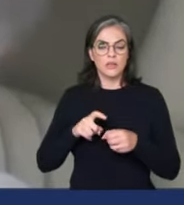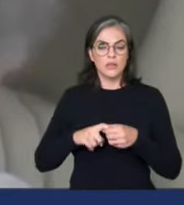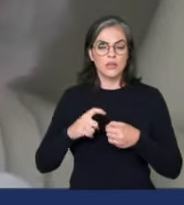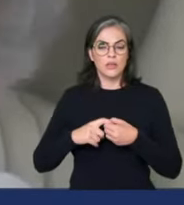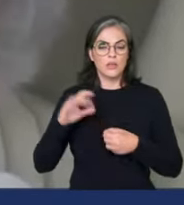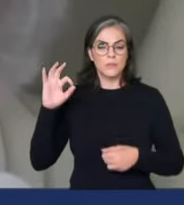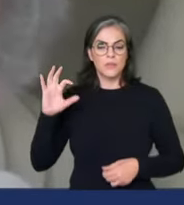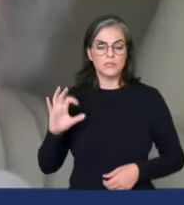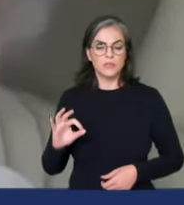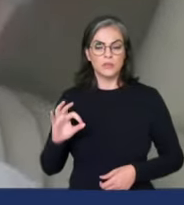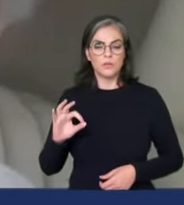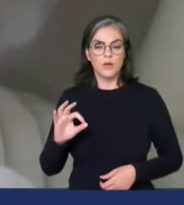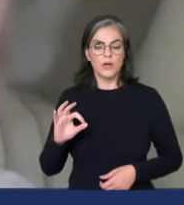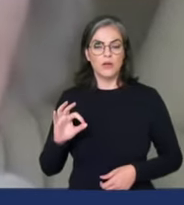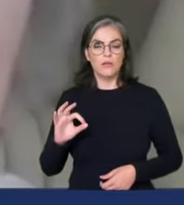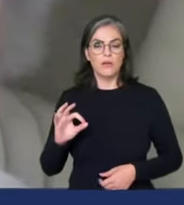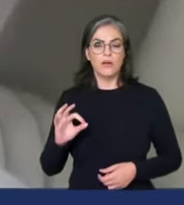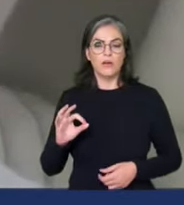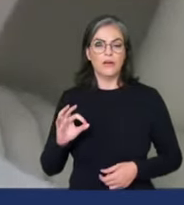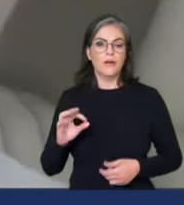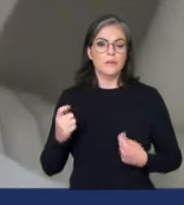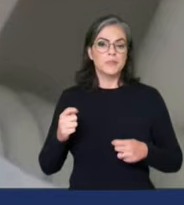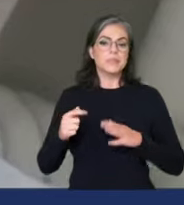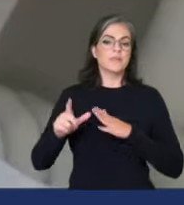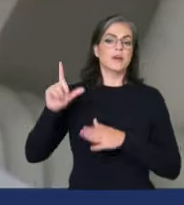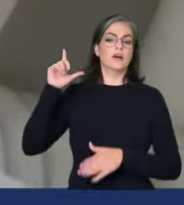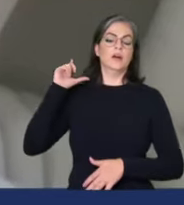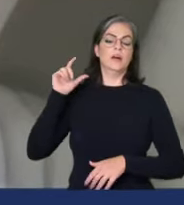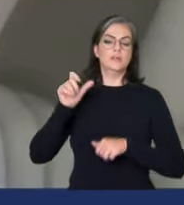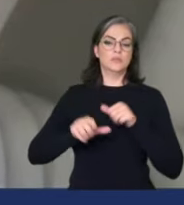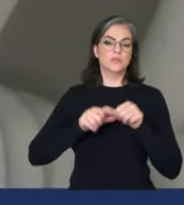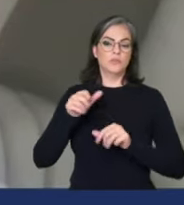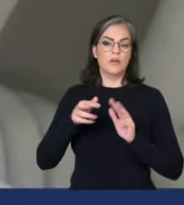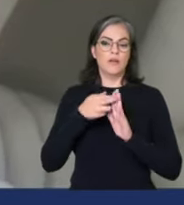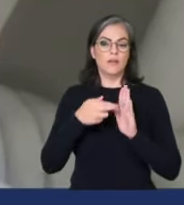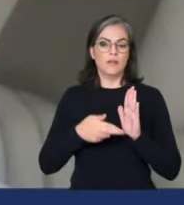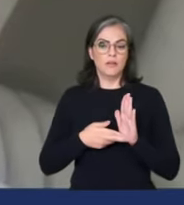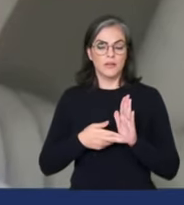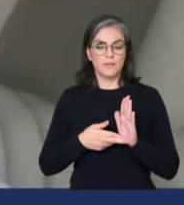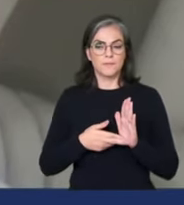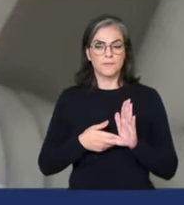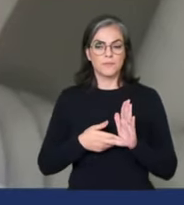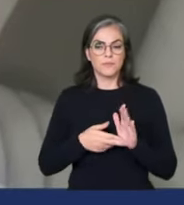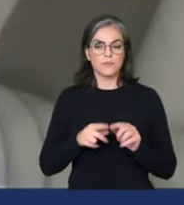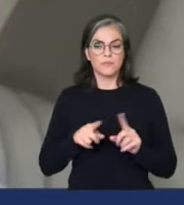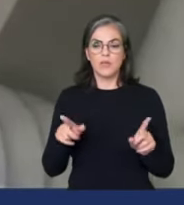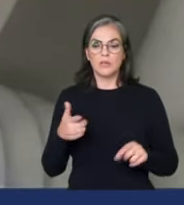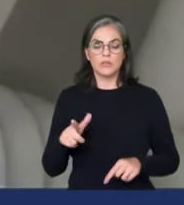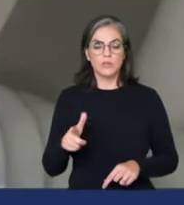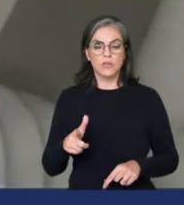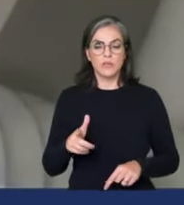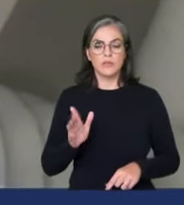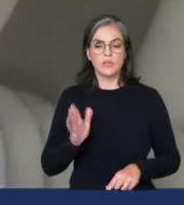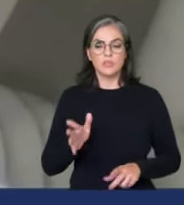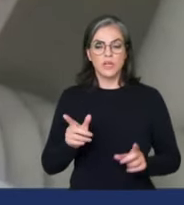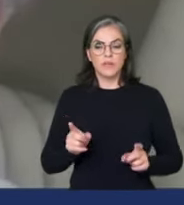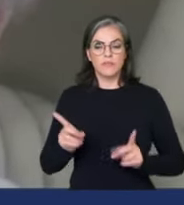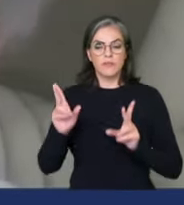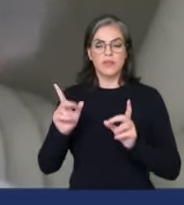precisava ter sido revista essa participação dos estrangeiros. Não foi. A Petrobras já vendeu, sem